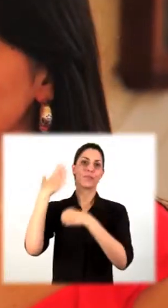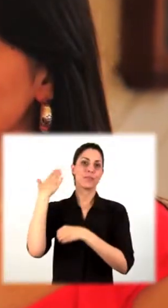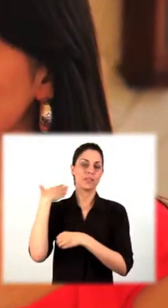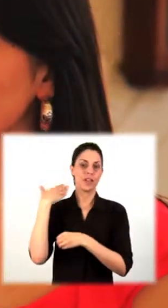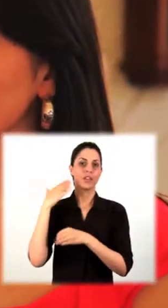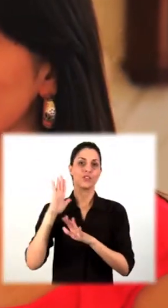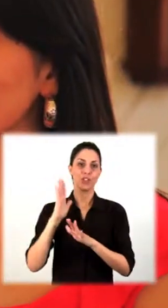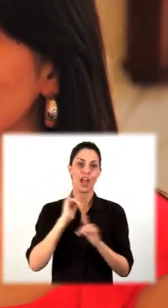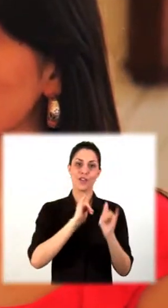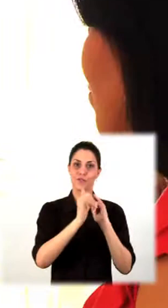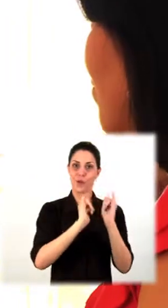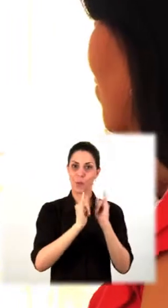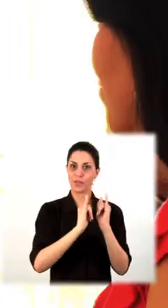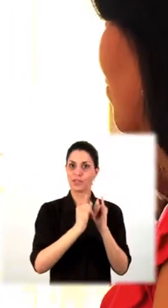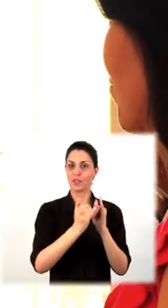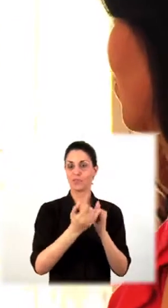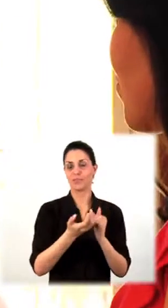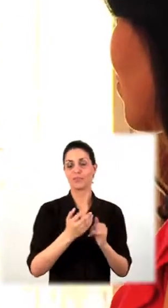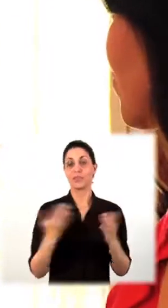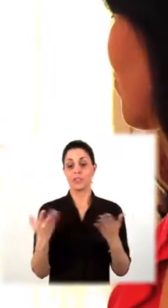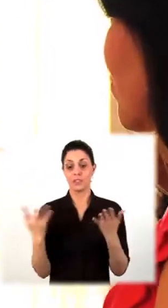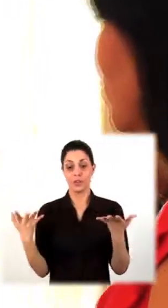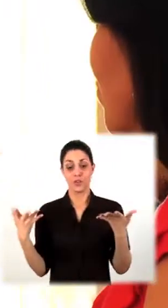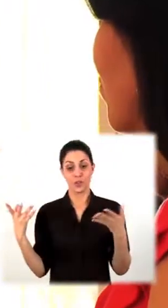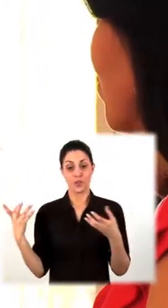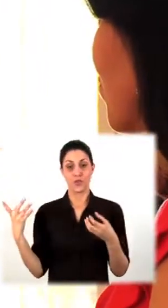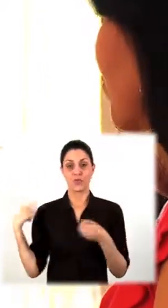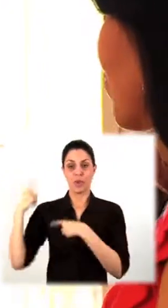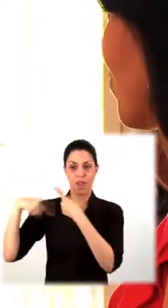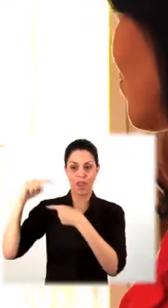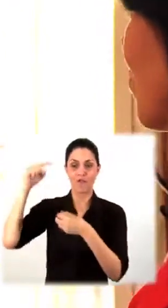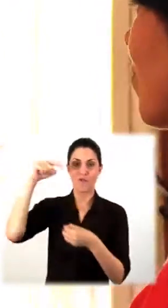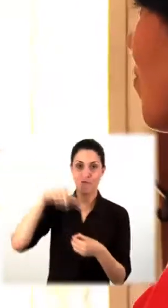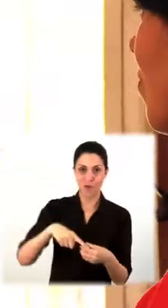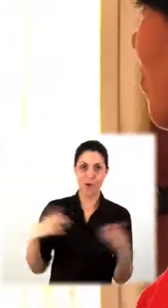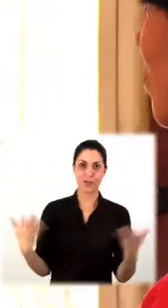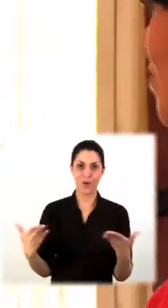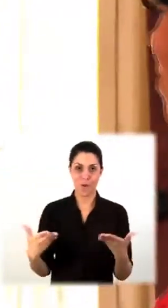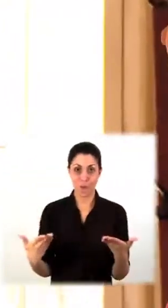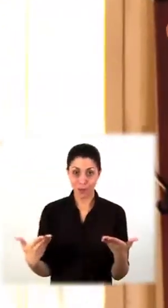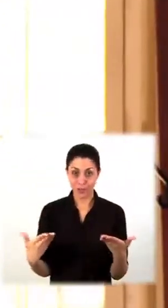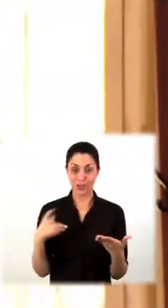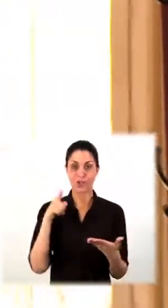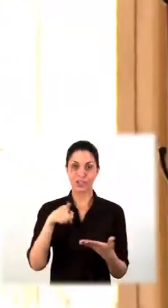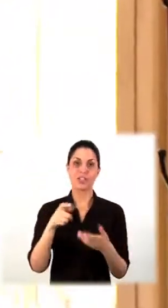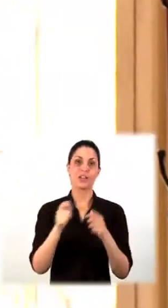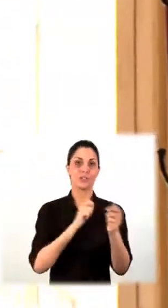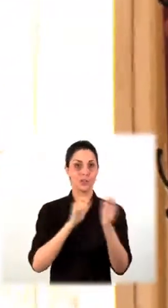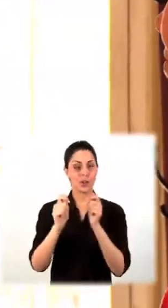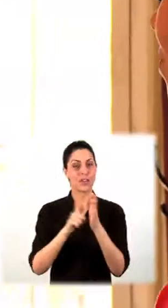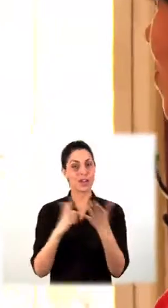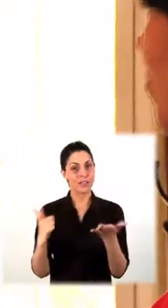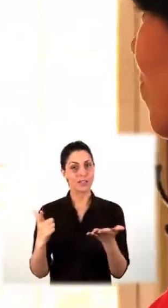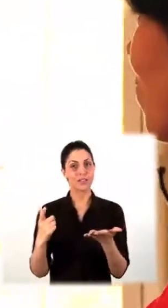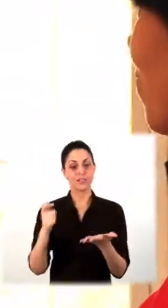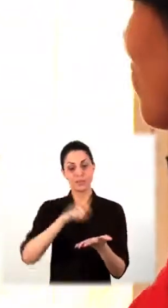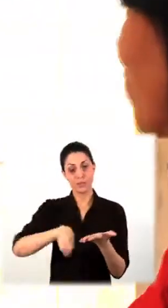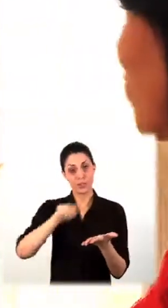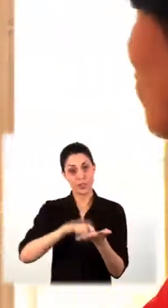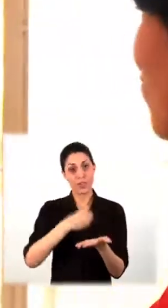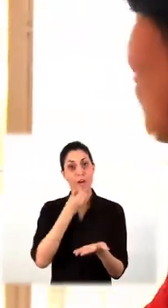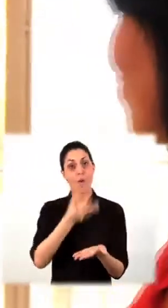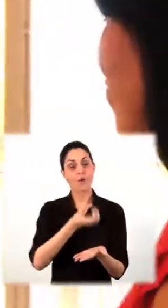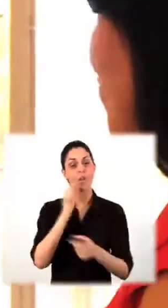Agora voltamos aqui para o nosso momento presente, no qual você é uma jornalista e vai escrever, vai contar